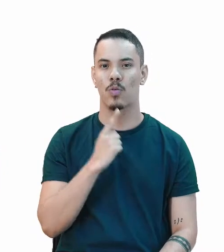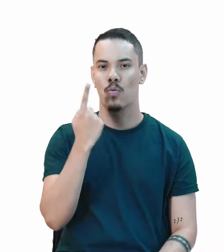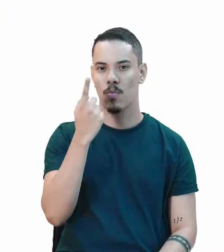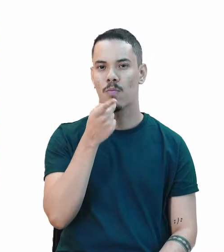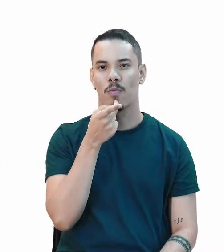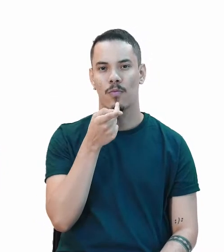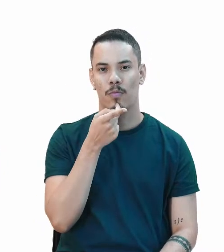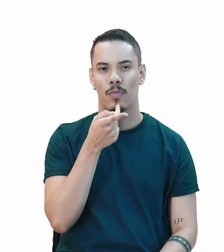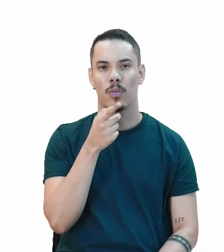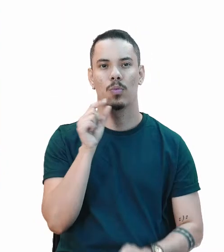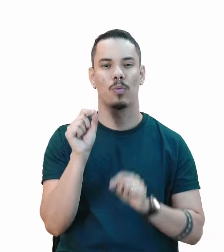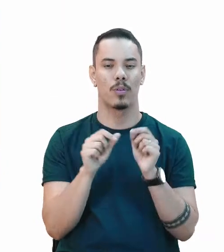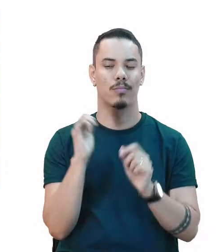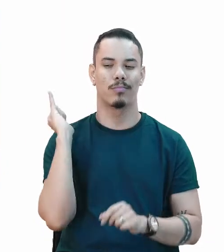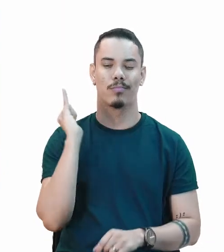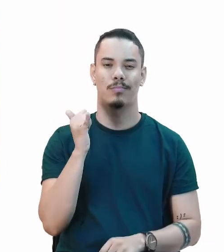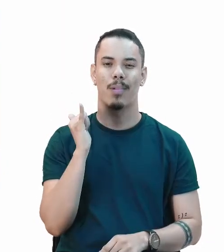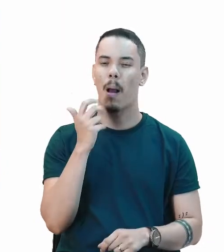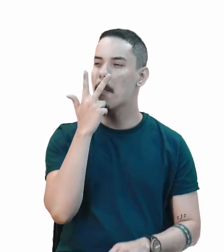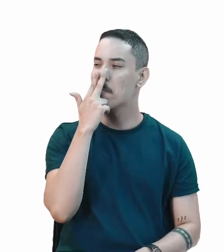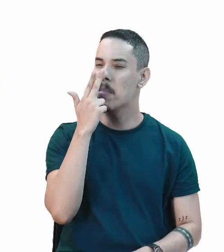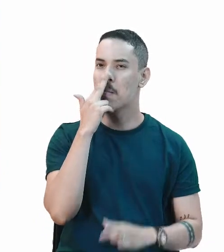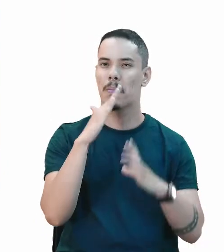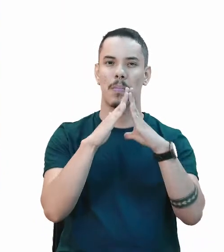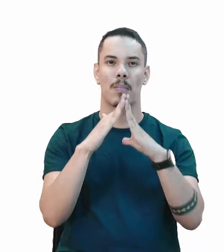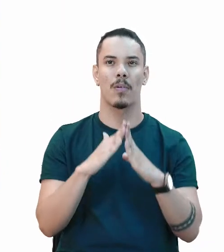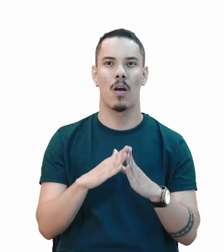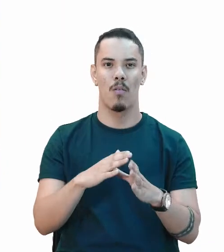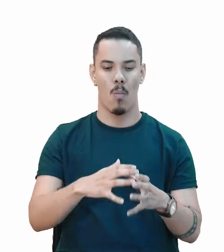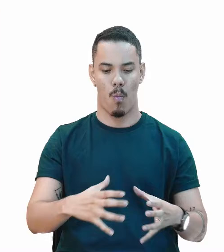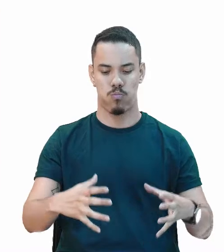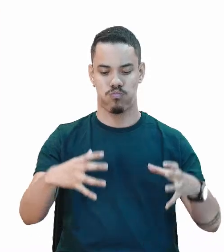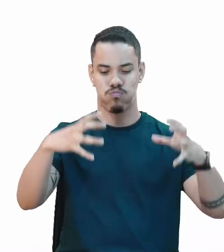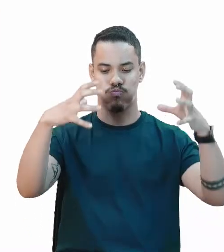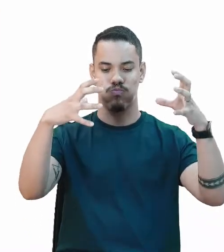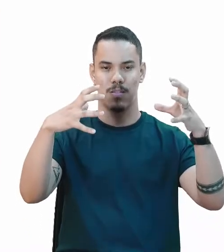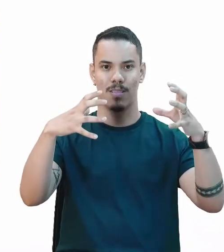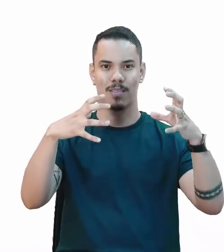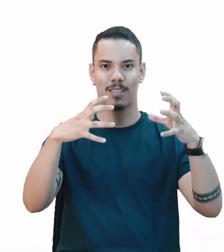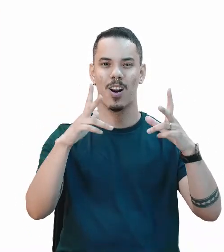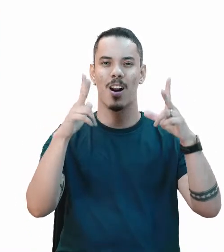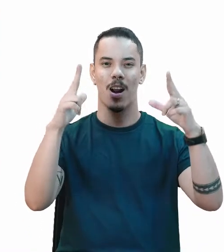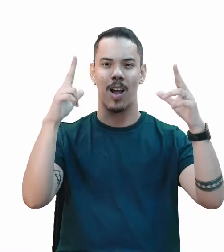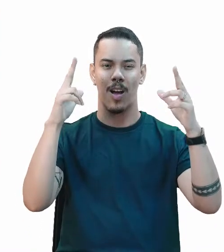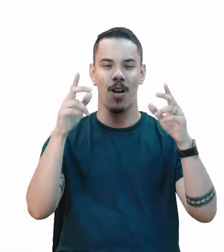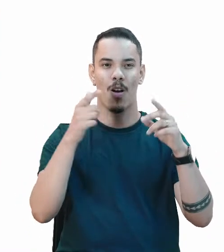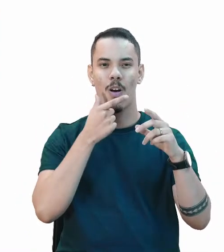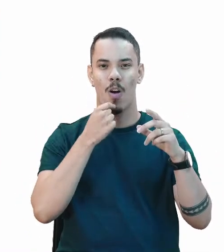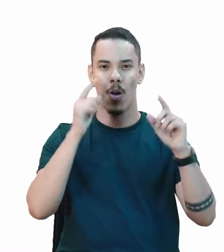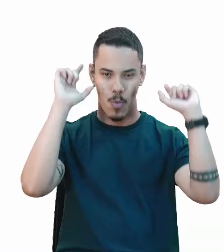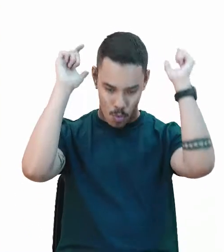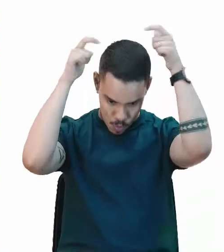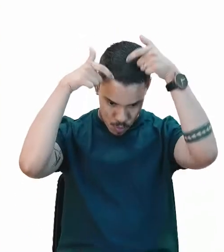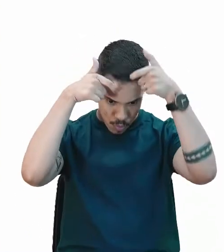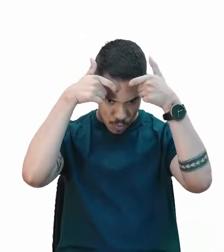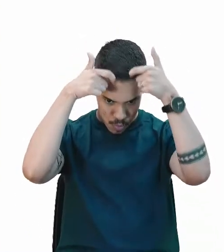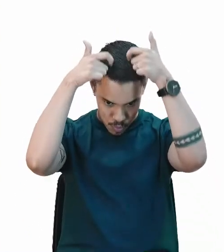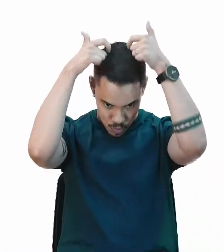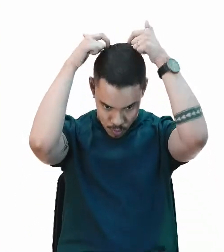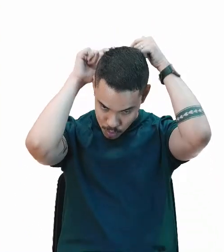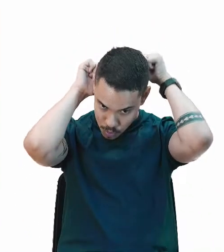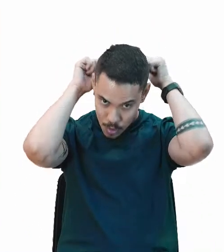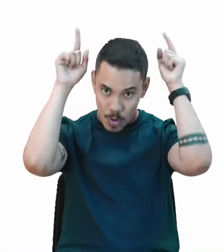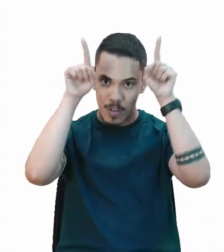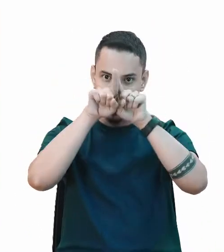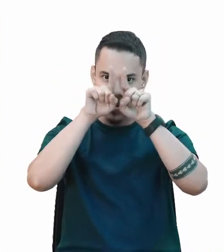narram, que ele morava em um barril e que certa vez Alexandre Magno foi visitá-lo.